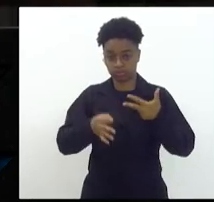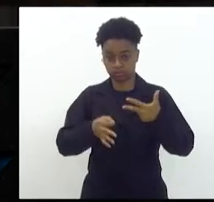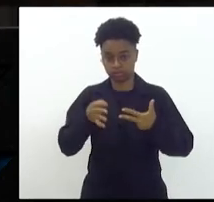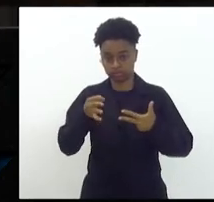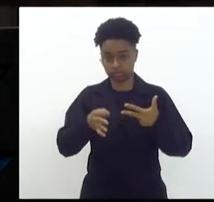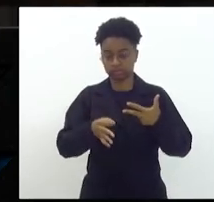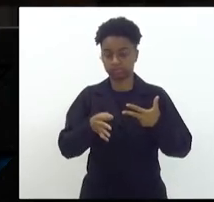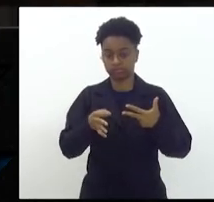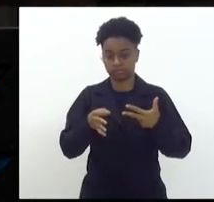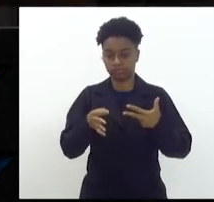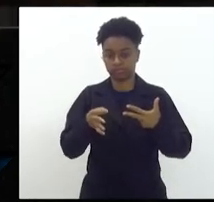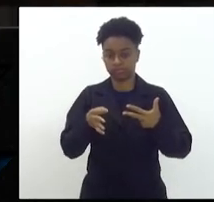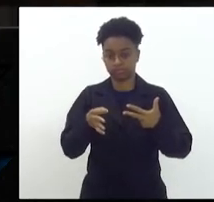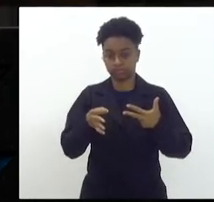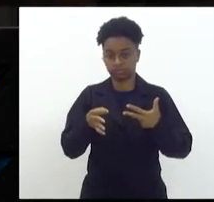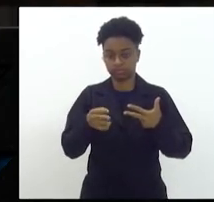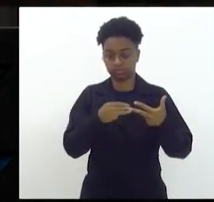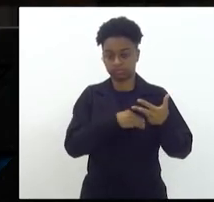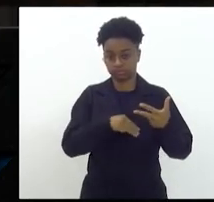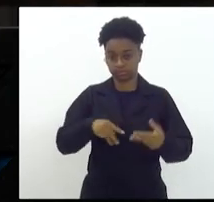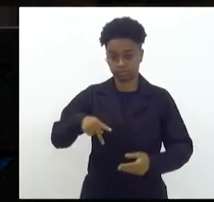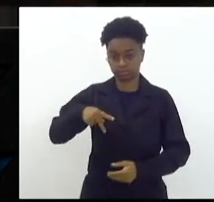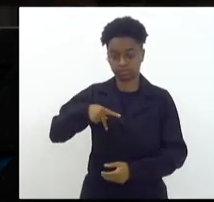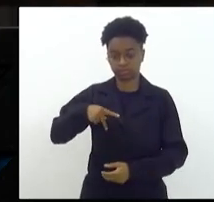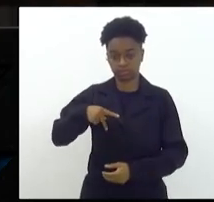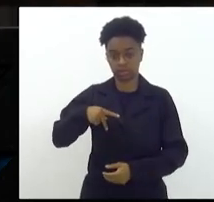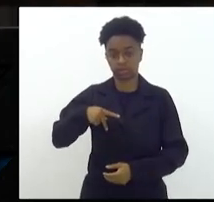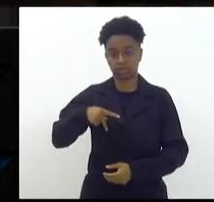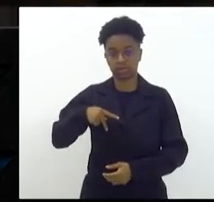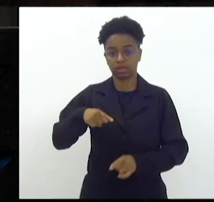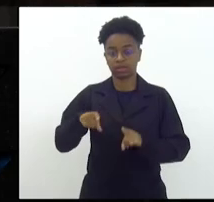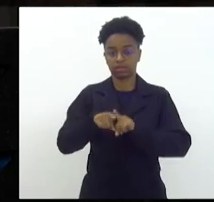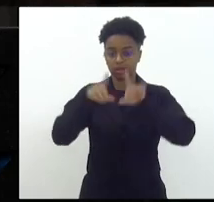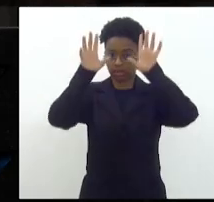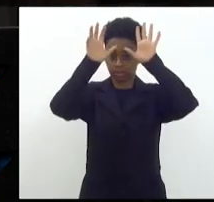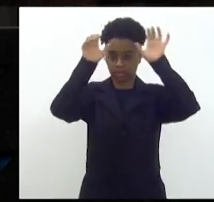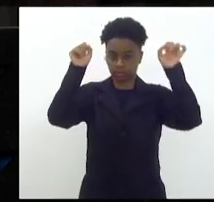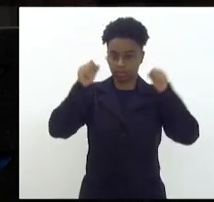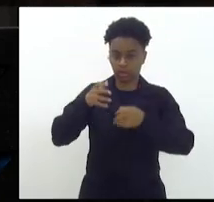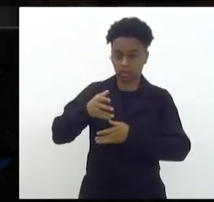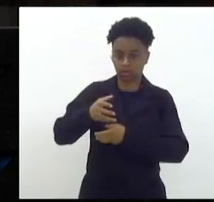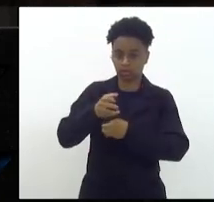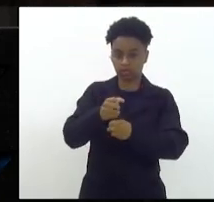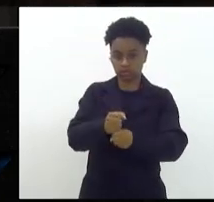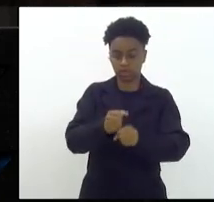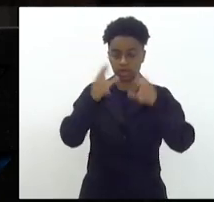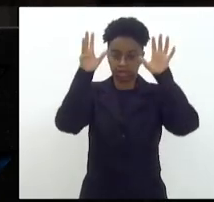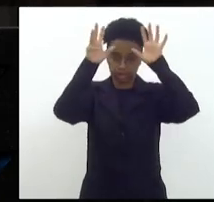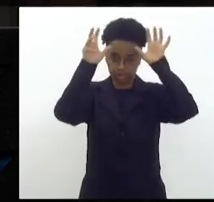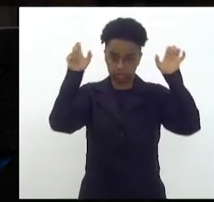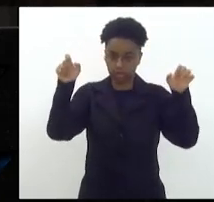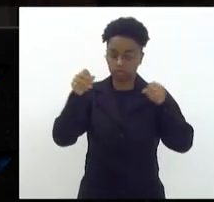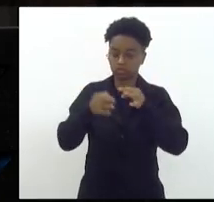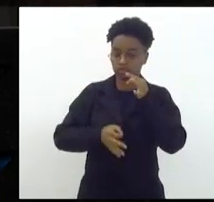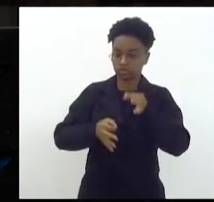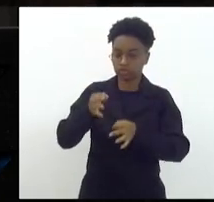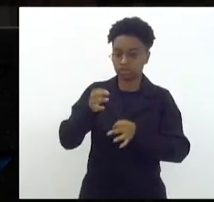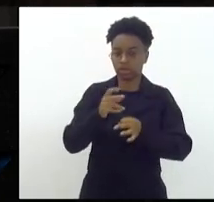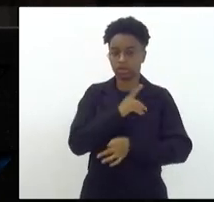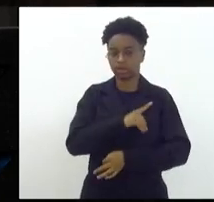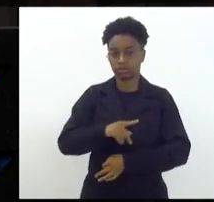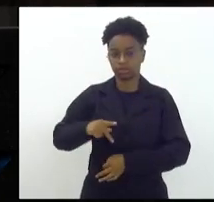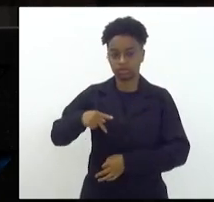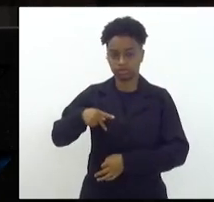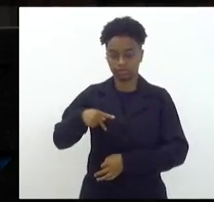quer dizer Ministério Público Tribunal de Contas Tribunal de Justiça defensoria